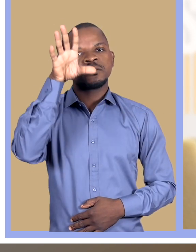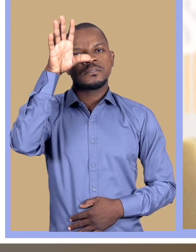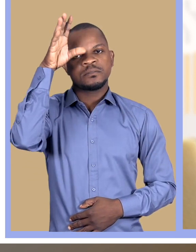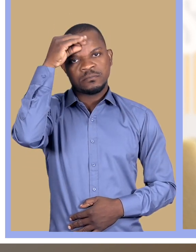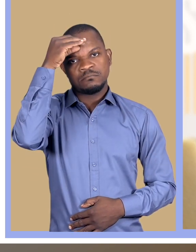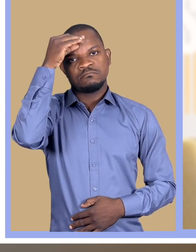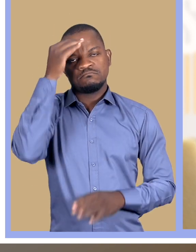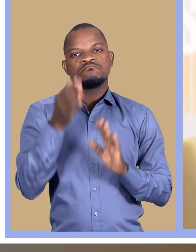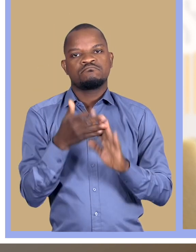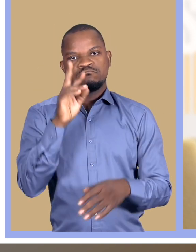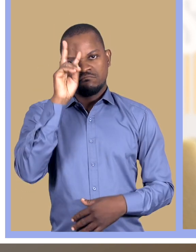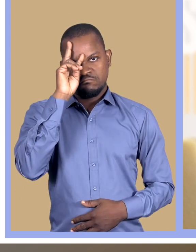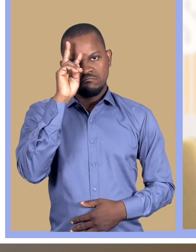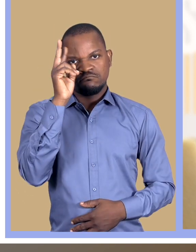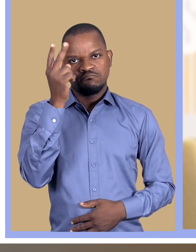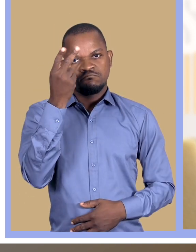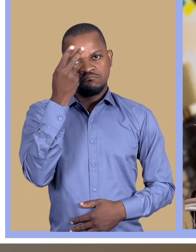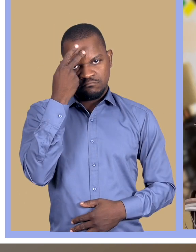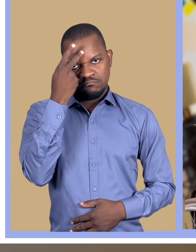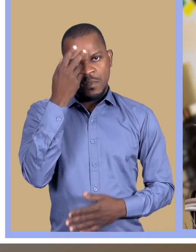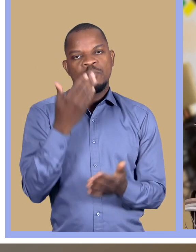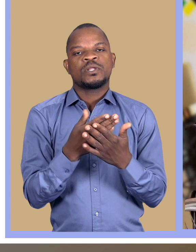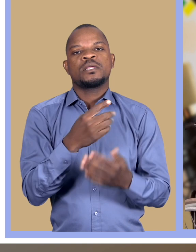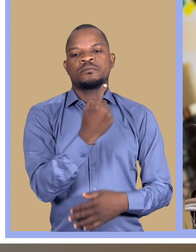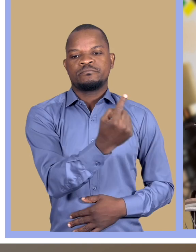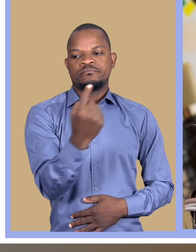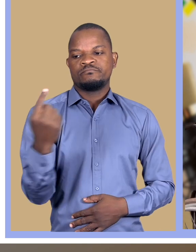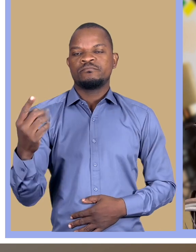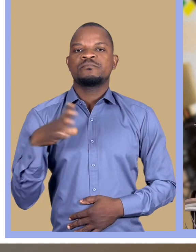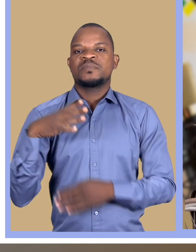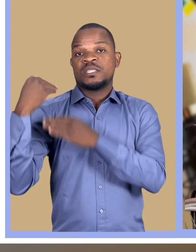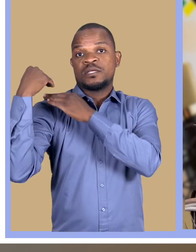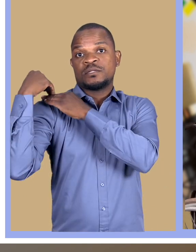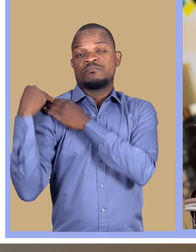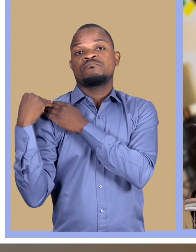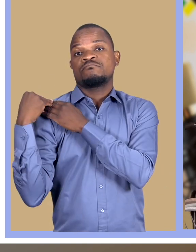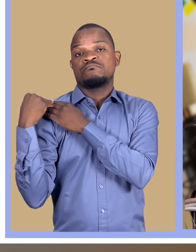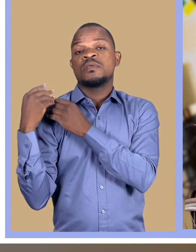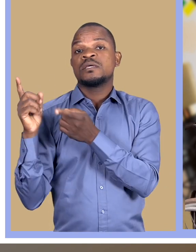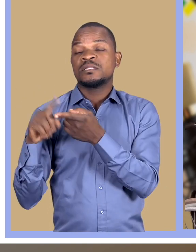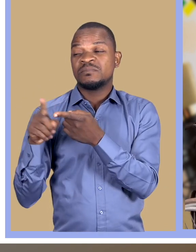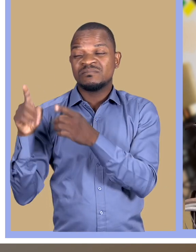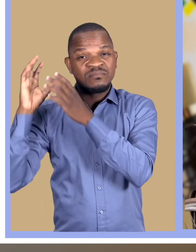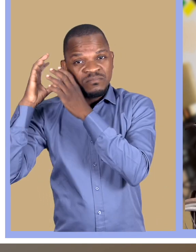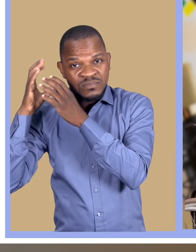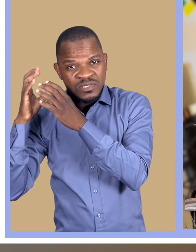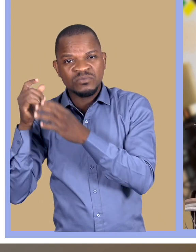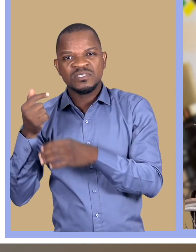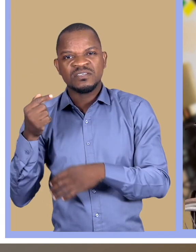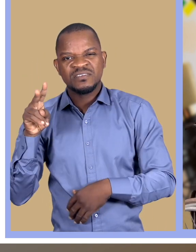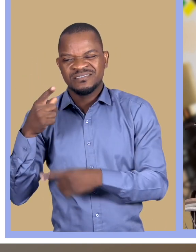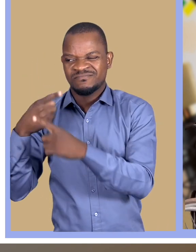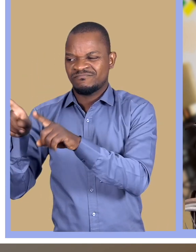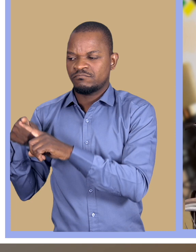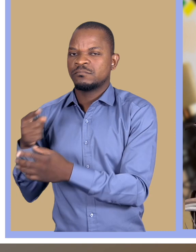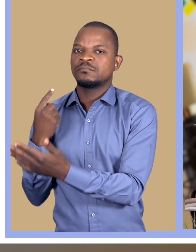mais ainda saberão da responsabilidade que eles têm com o meio ambiente. A comunicação social é fundamental, é o